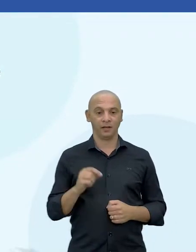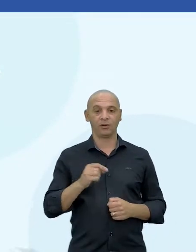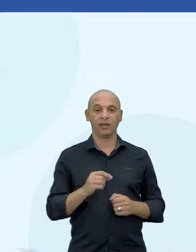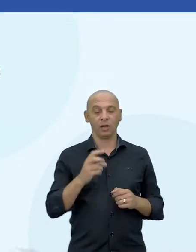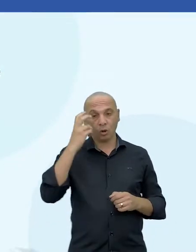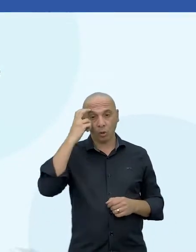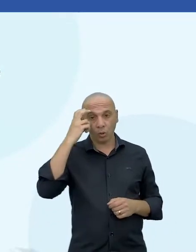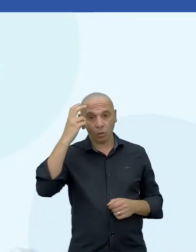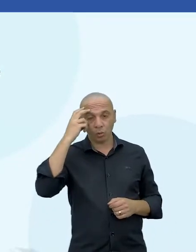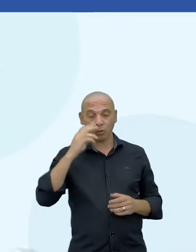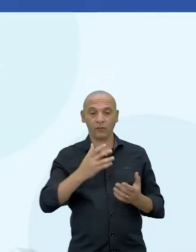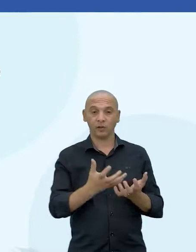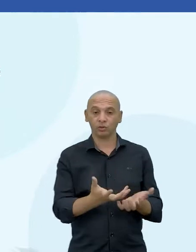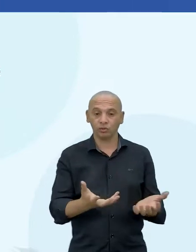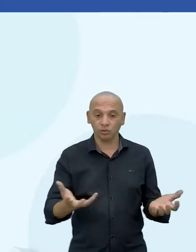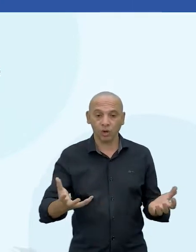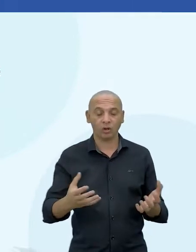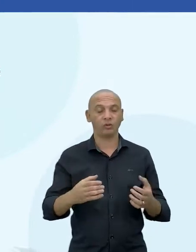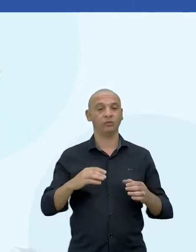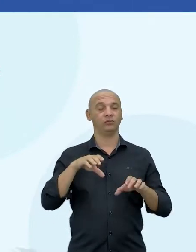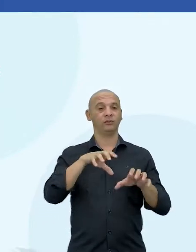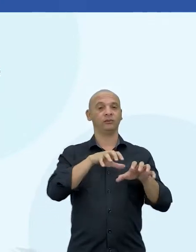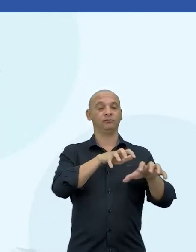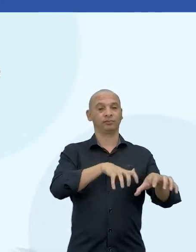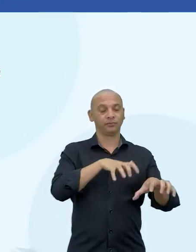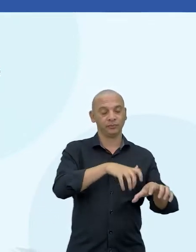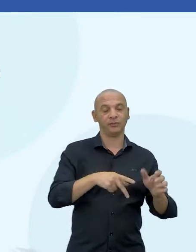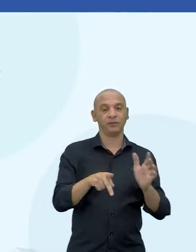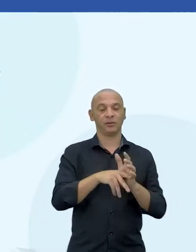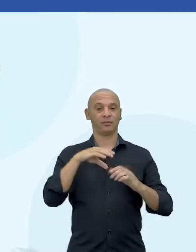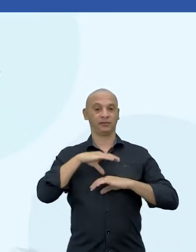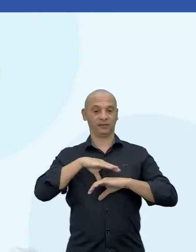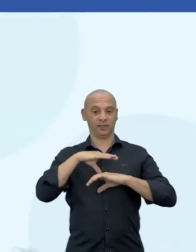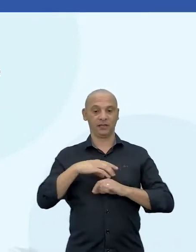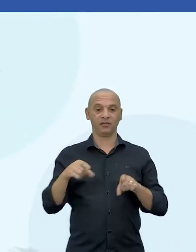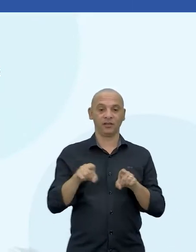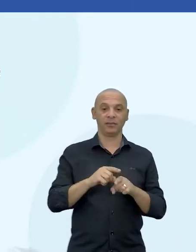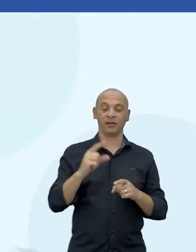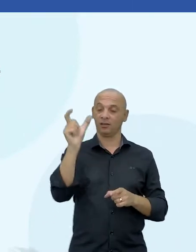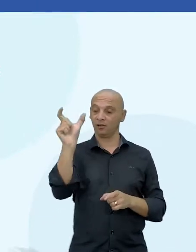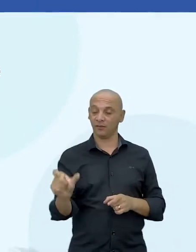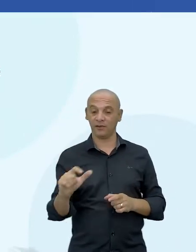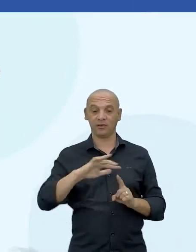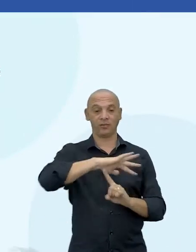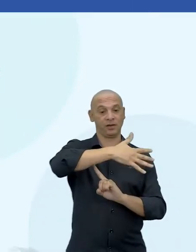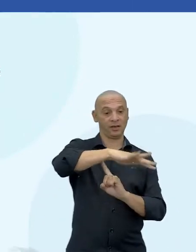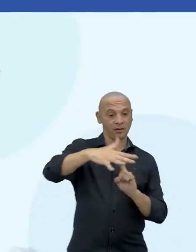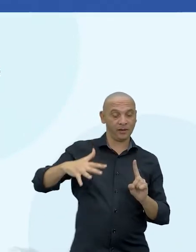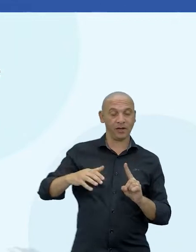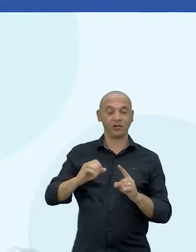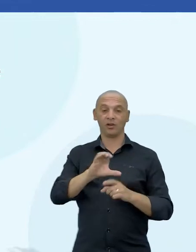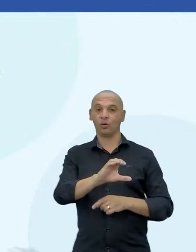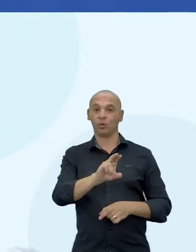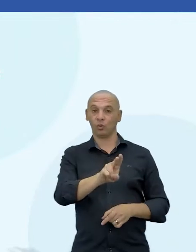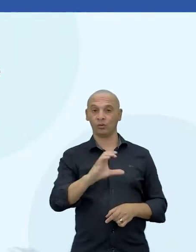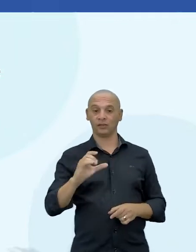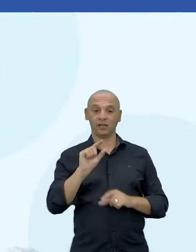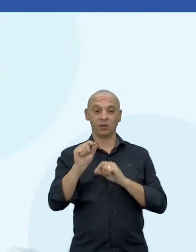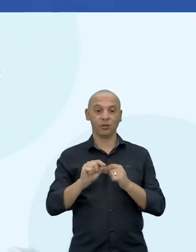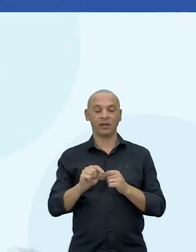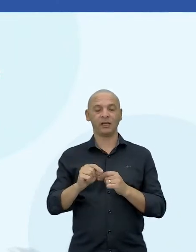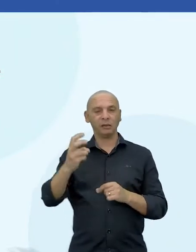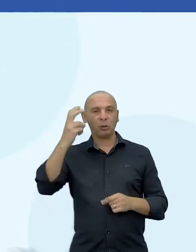começar, vamos justamente no mapa daí de onde estamos. Nosso aprofundamento é a cultura do solo do campo à cidade, a unidade